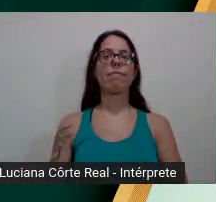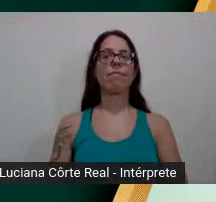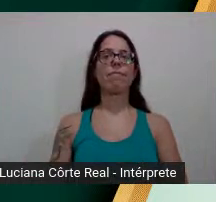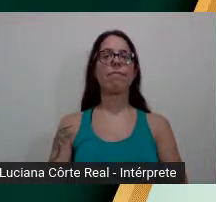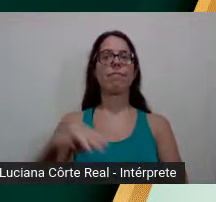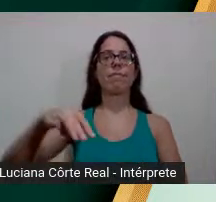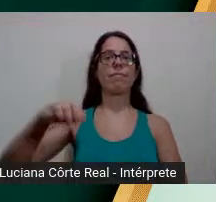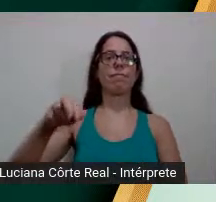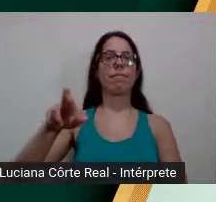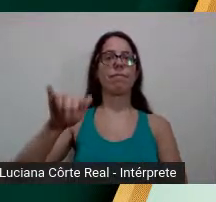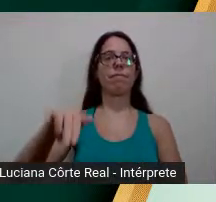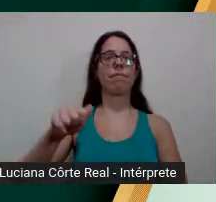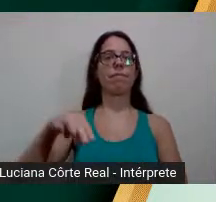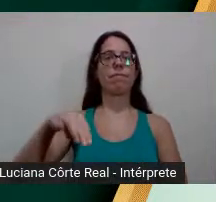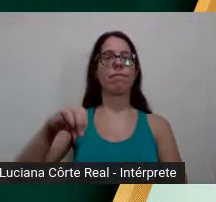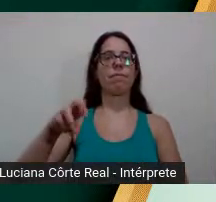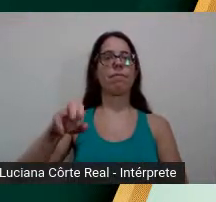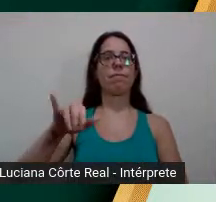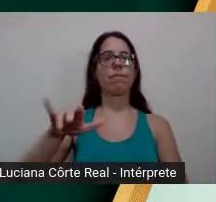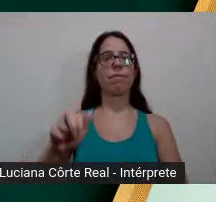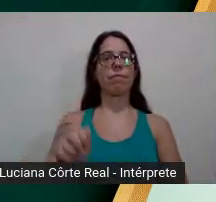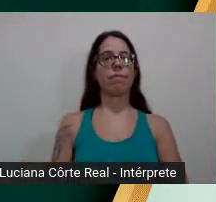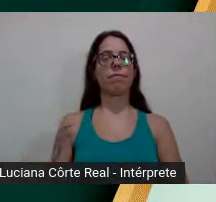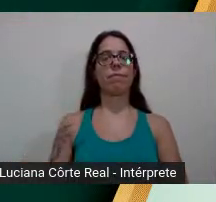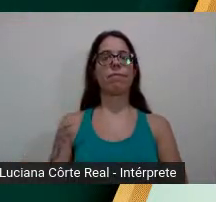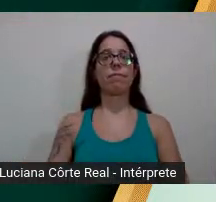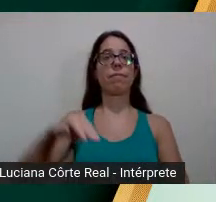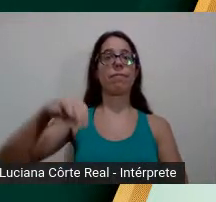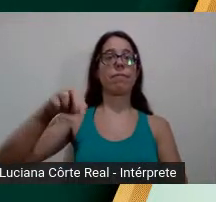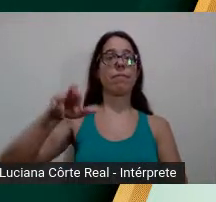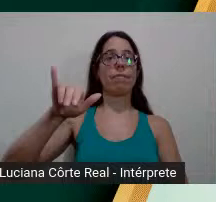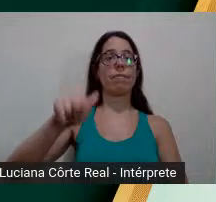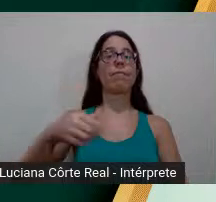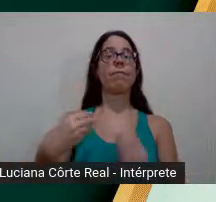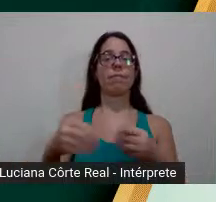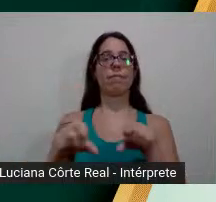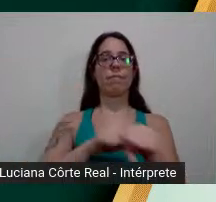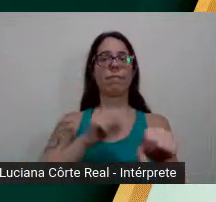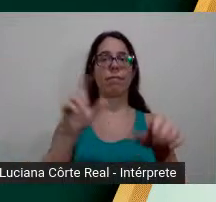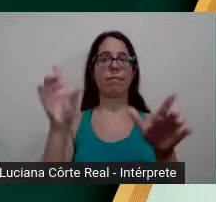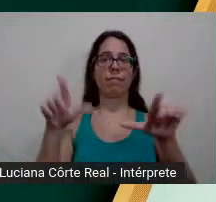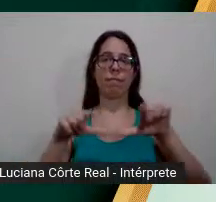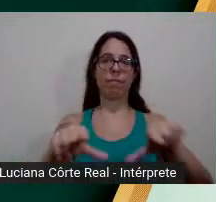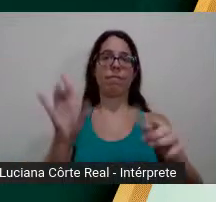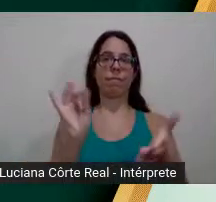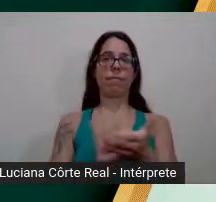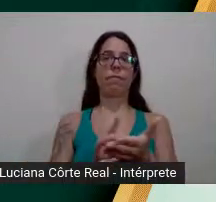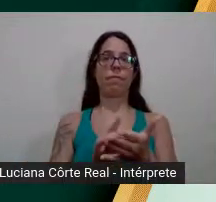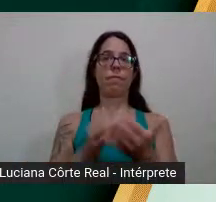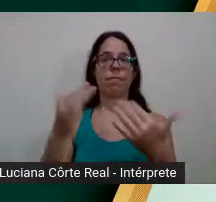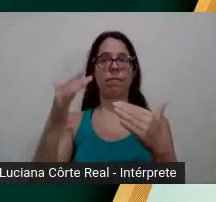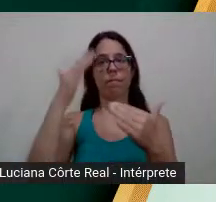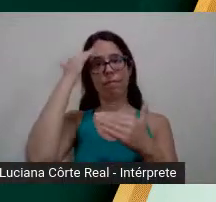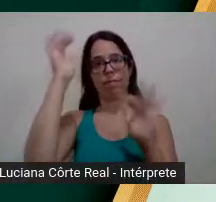Mariana dos Santos Moreira. Mariana, confira o tio Grau. Parabéns, sucesso,